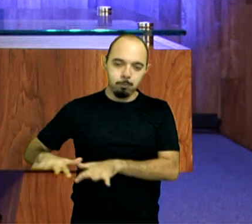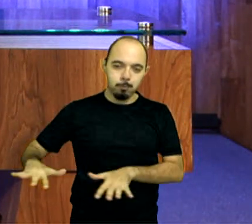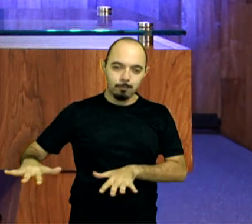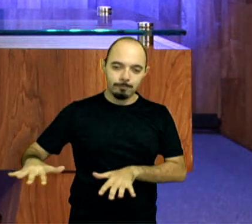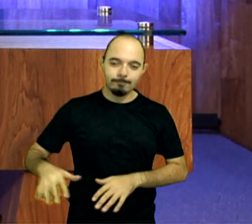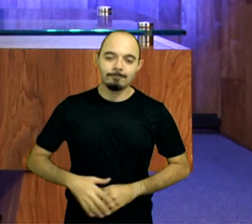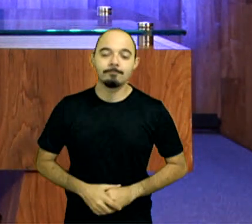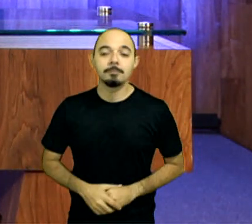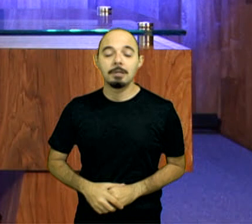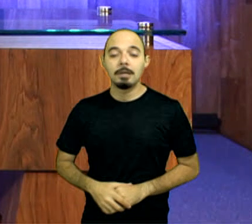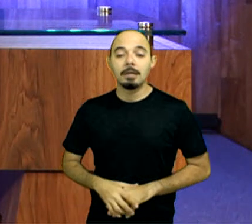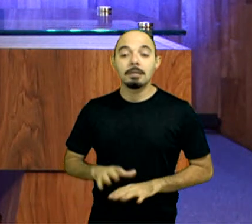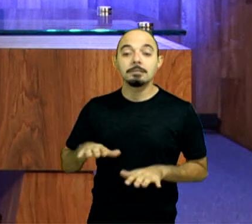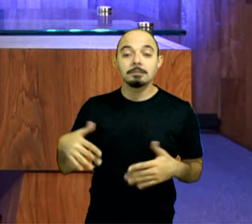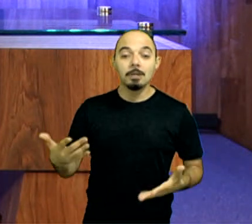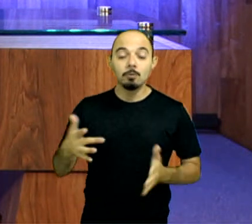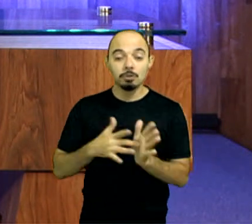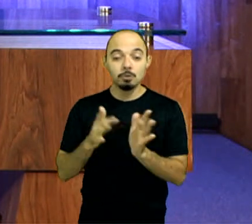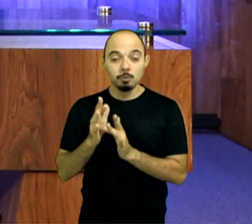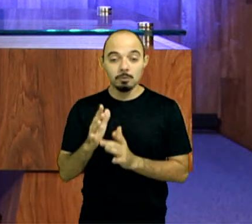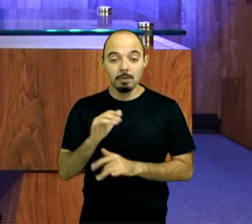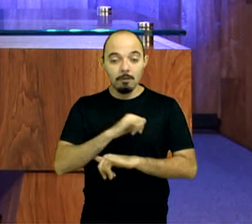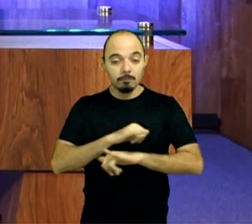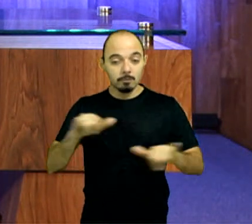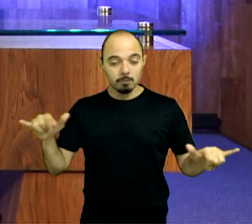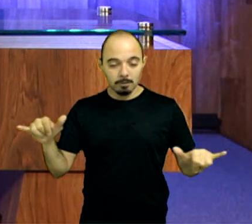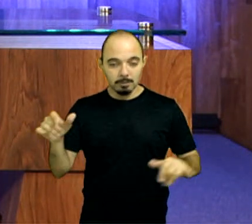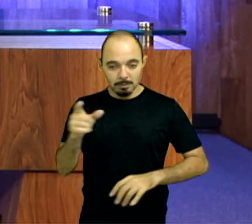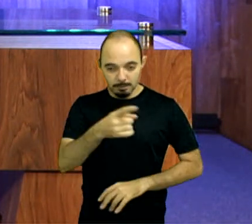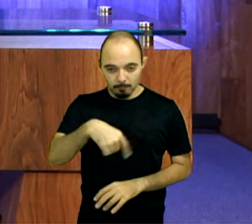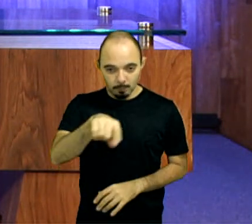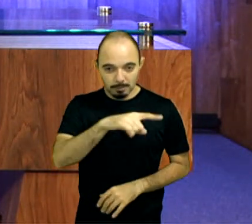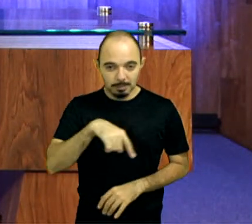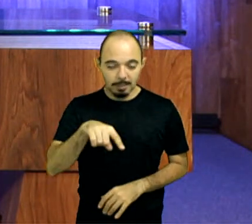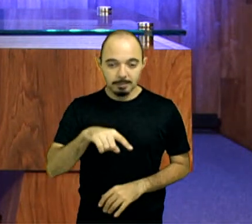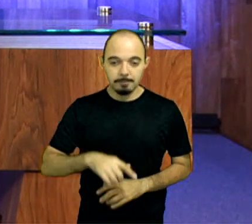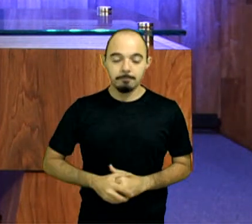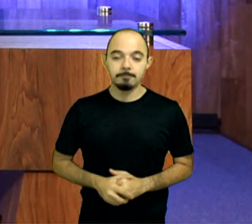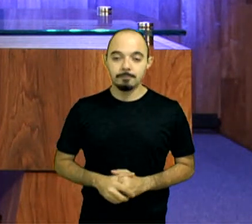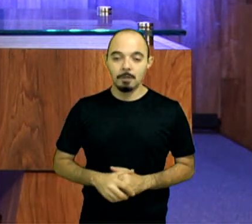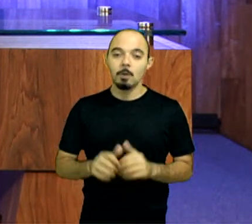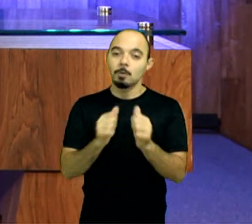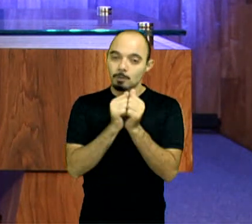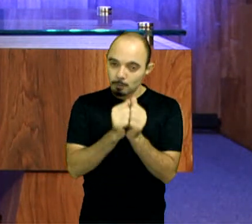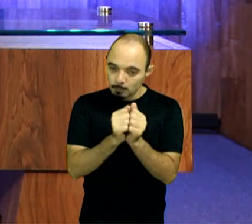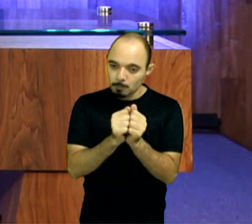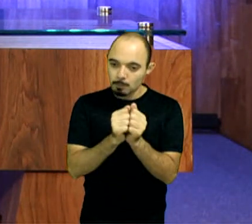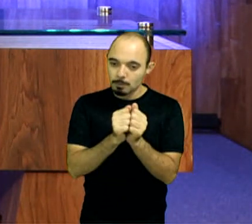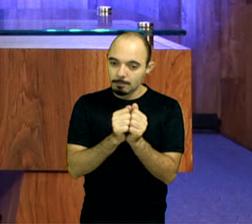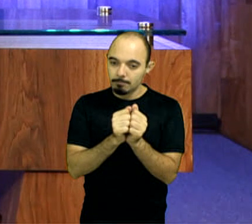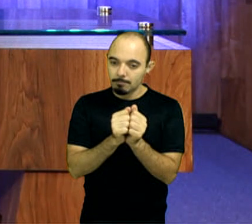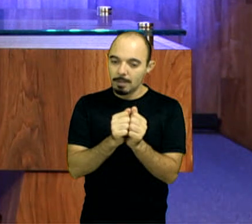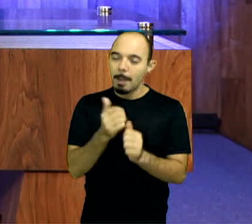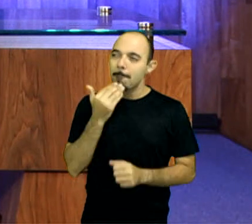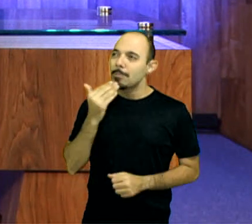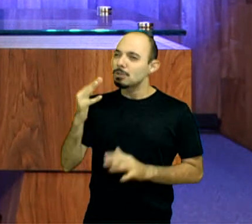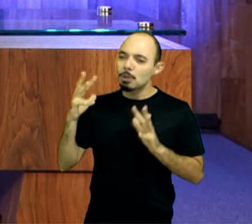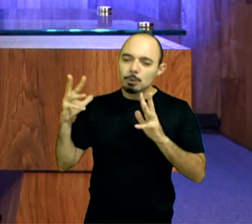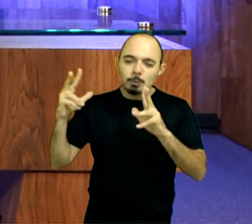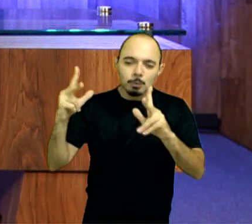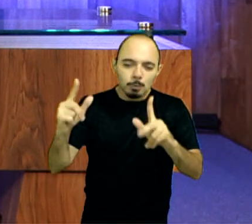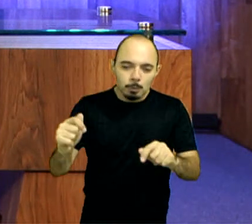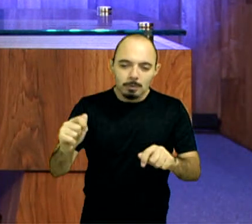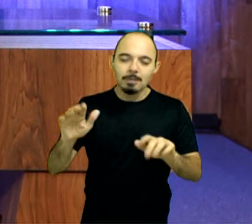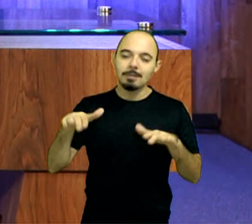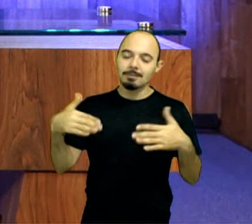as minhas palavras estiverem em vós, pedireis tudo o que quiserdes e vos será feito. Vamos